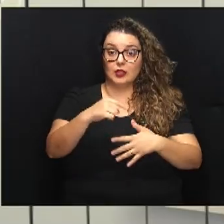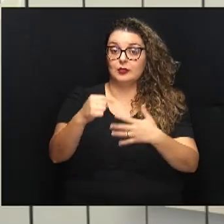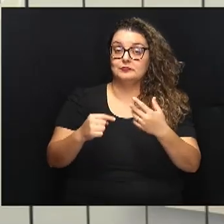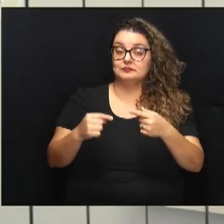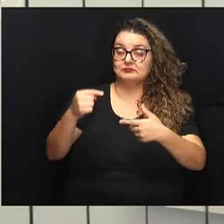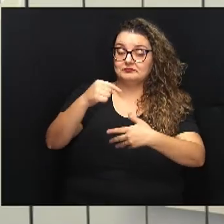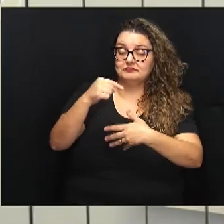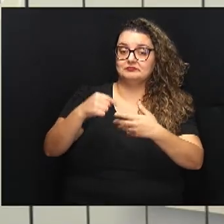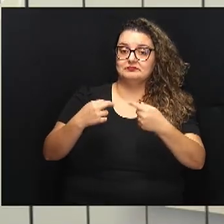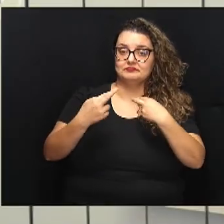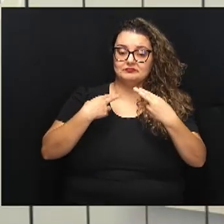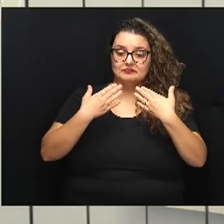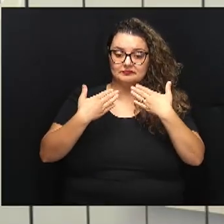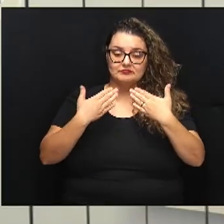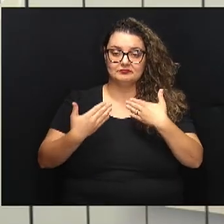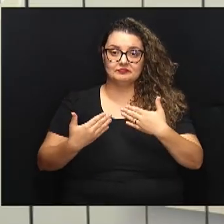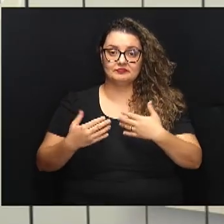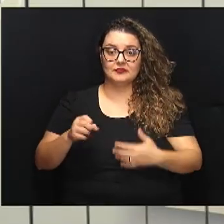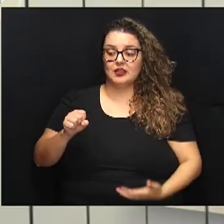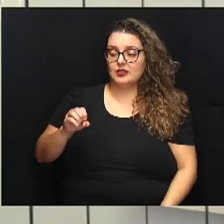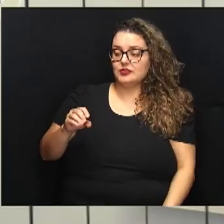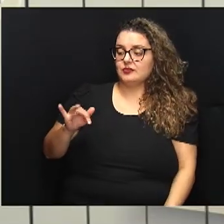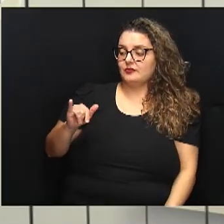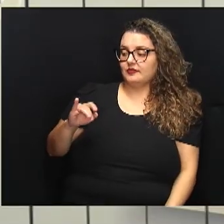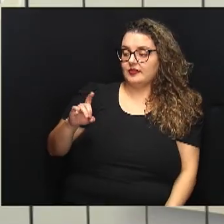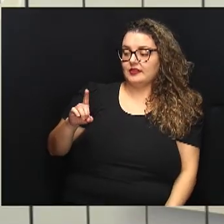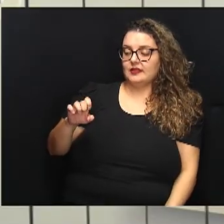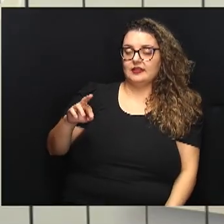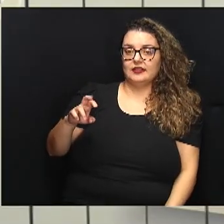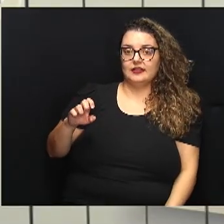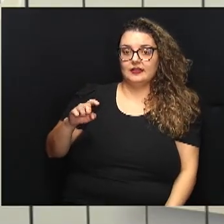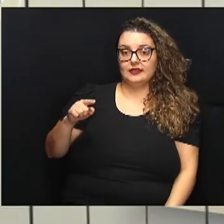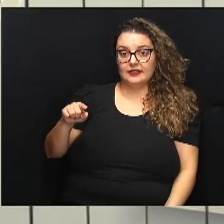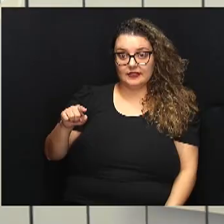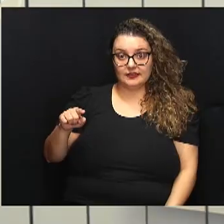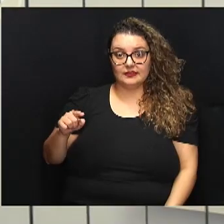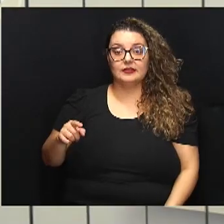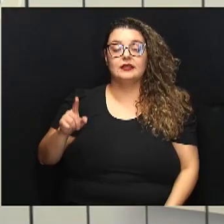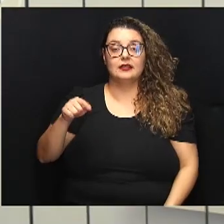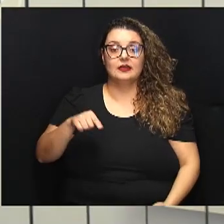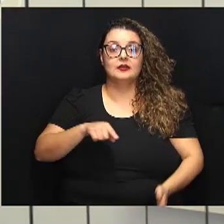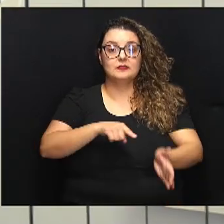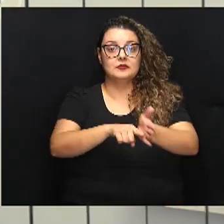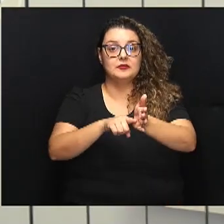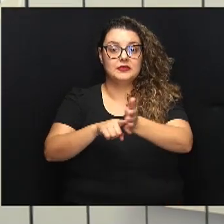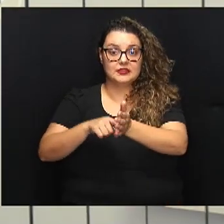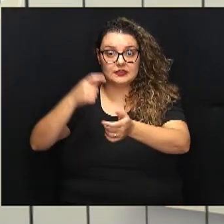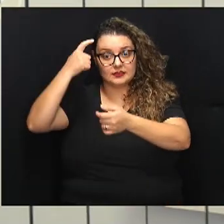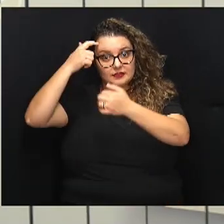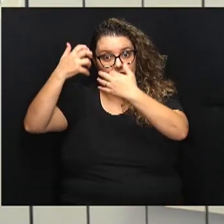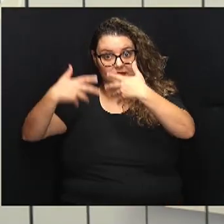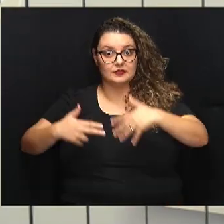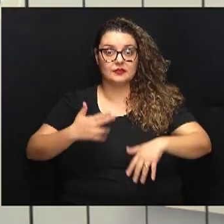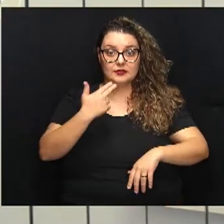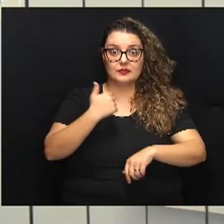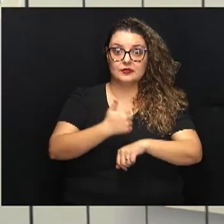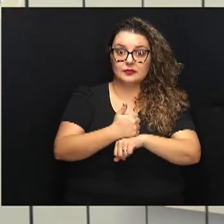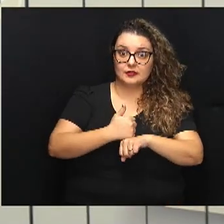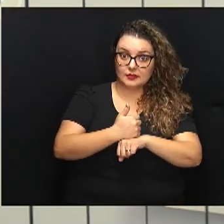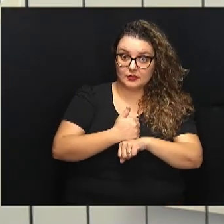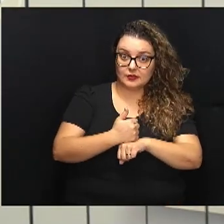eu converso agora com a Sophie Deran, ela que é nutricionista, pesquisadora em neurociência do comportamento